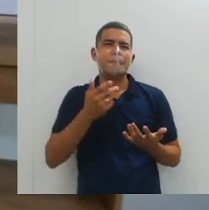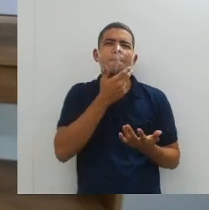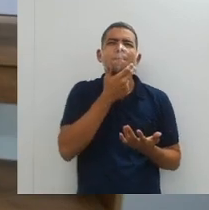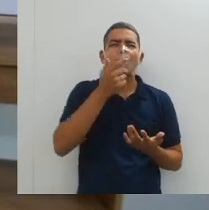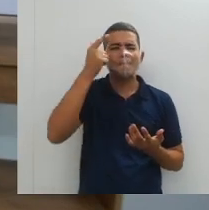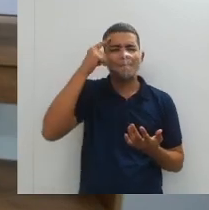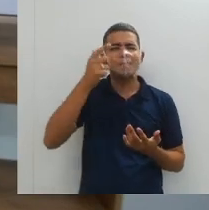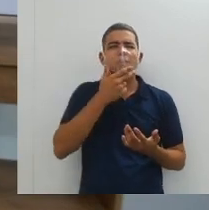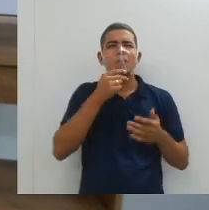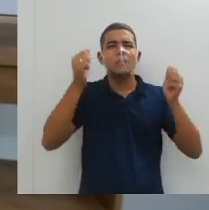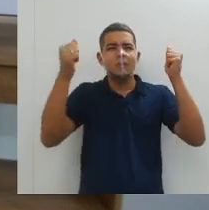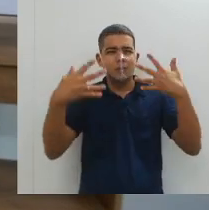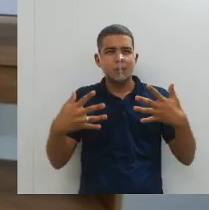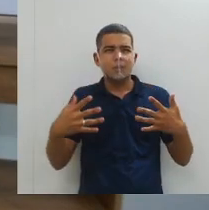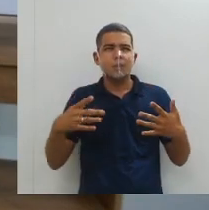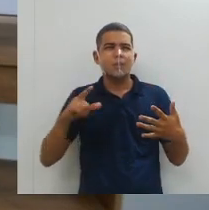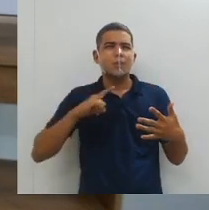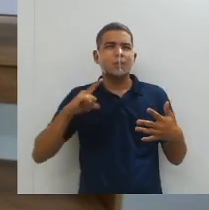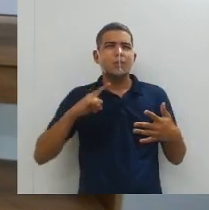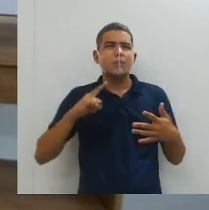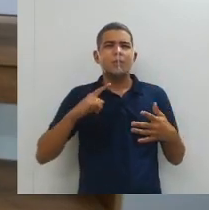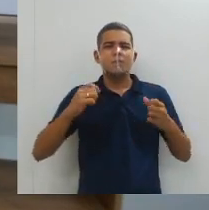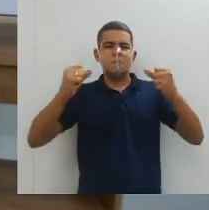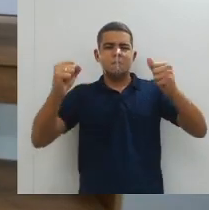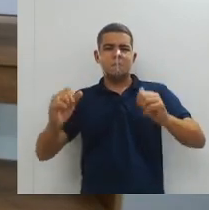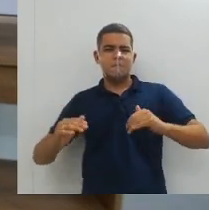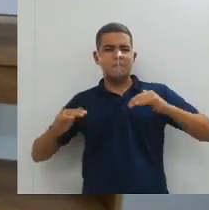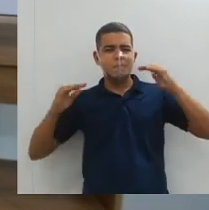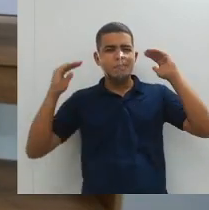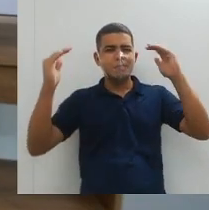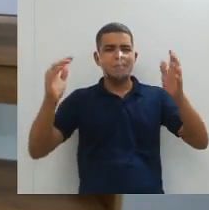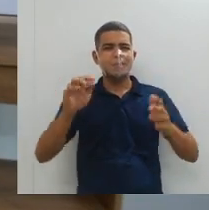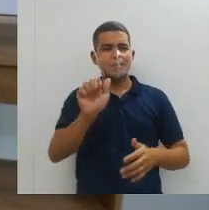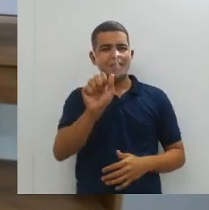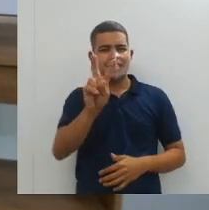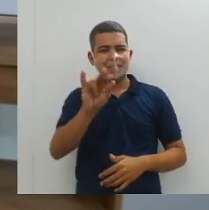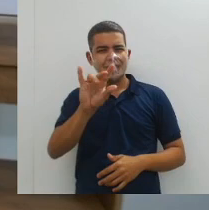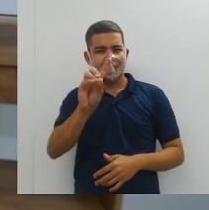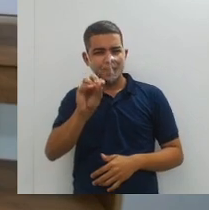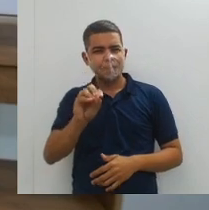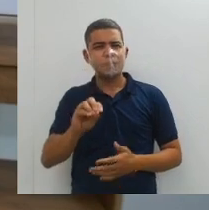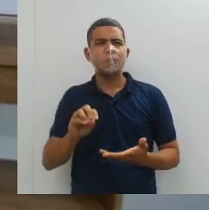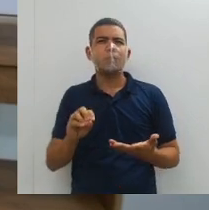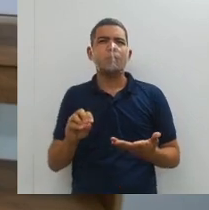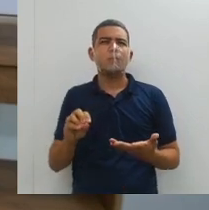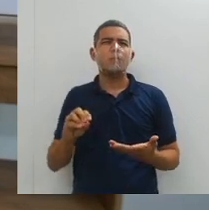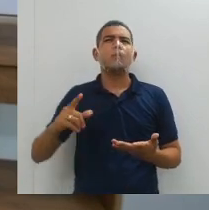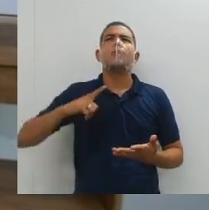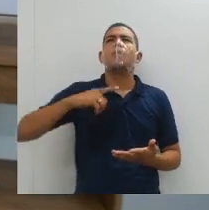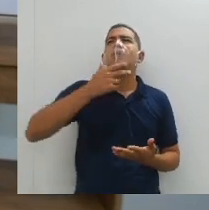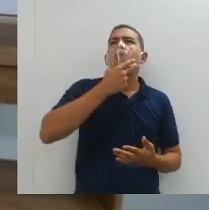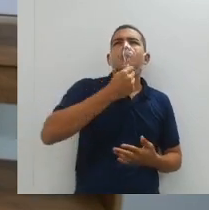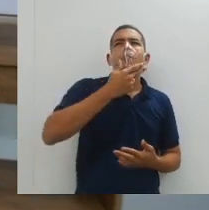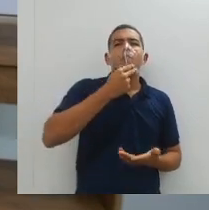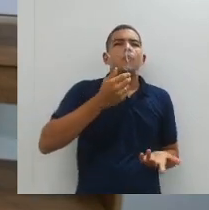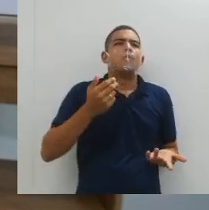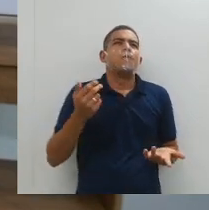homem, digamos, ávido de poder, o homem que é